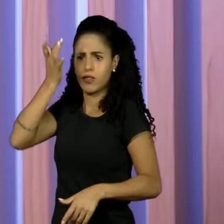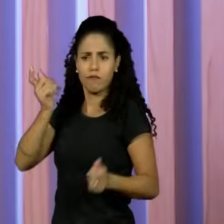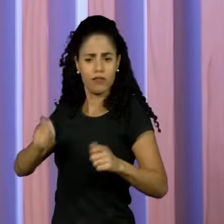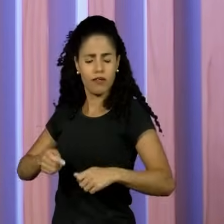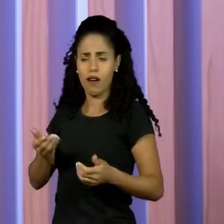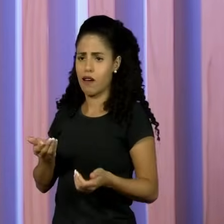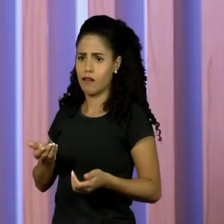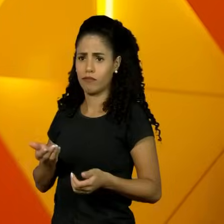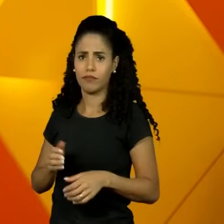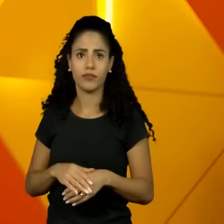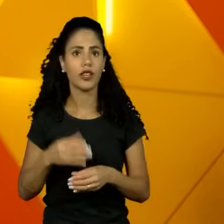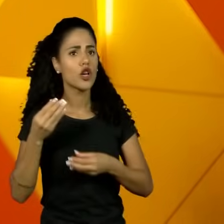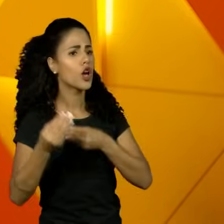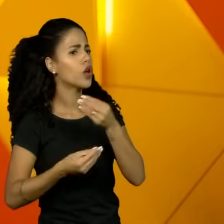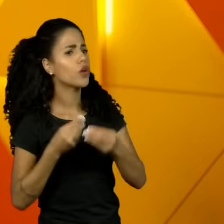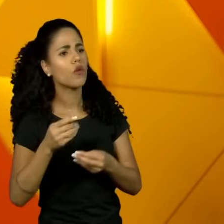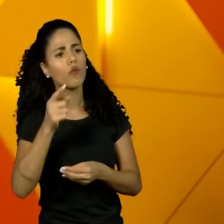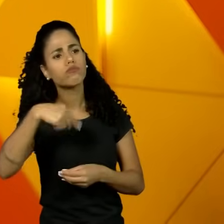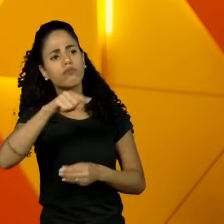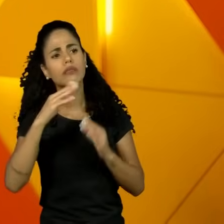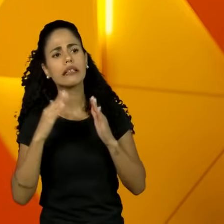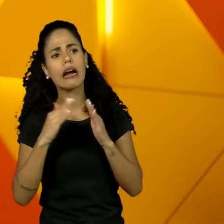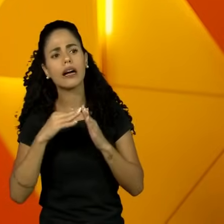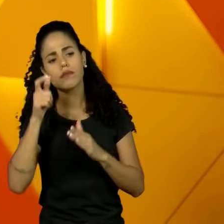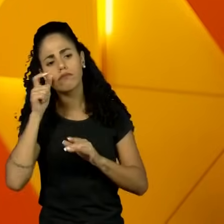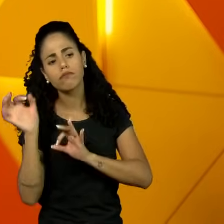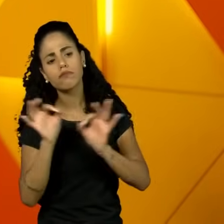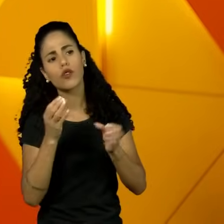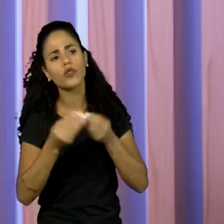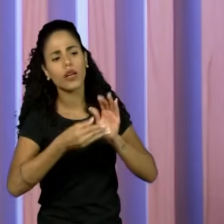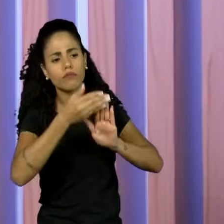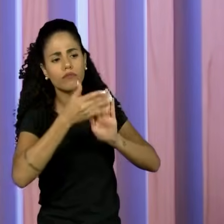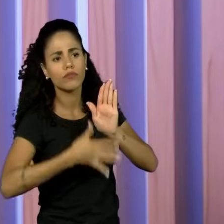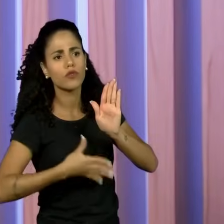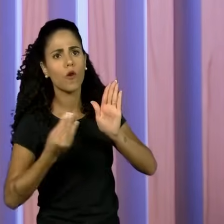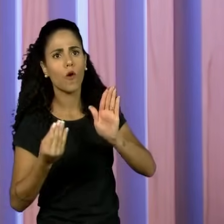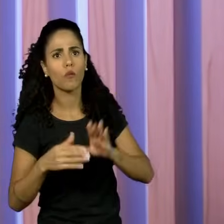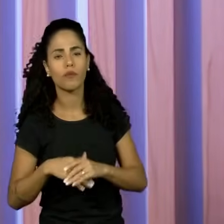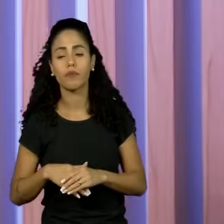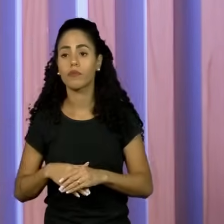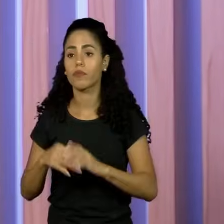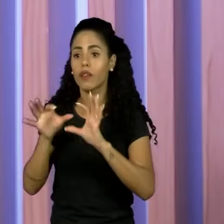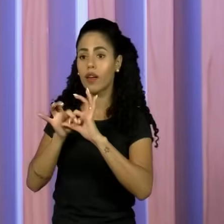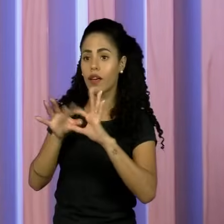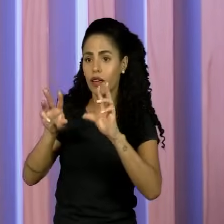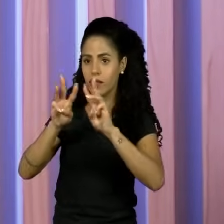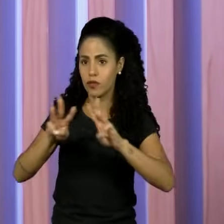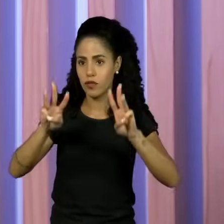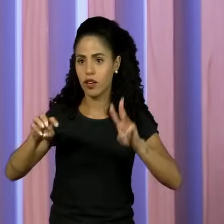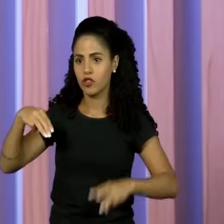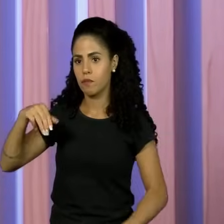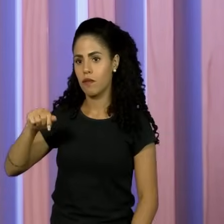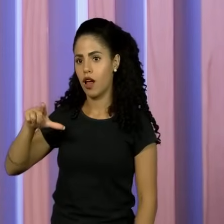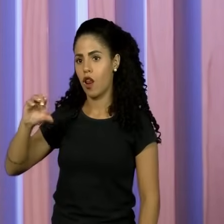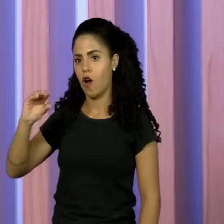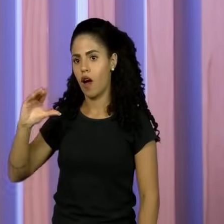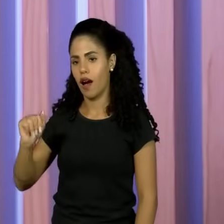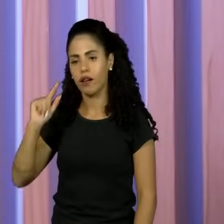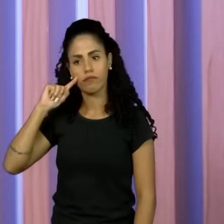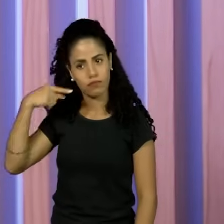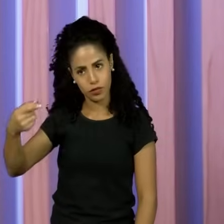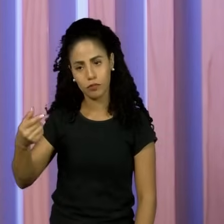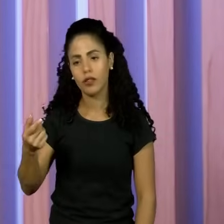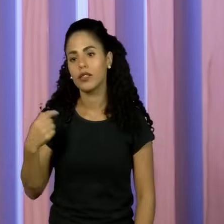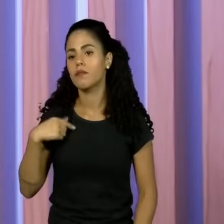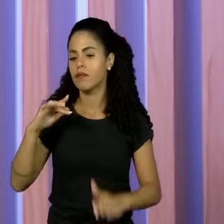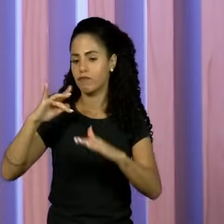os filhos, né? E como é que o pessoal que está em casa tem acesso a essa listagem? A gente vai disponibilizar no site da Maloca em breve, e aí através das